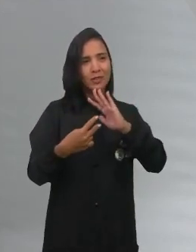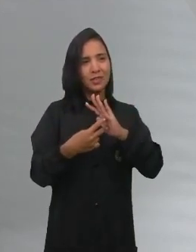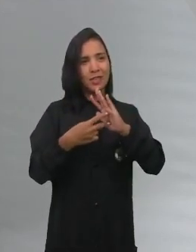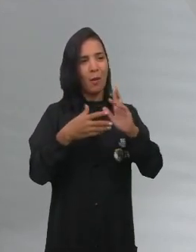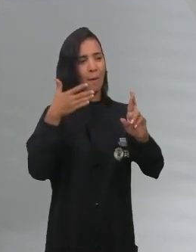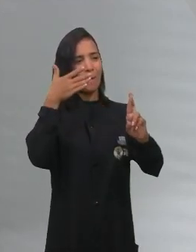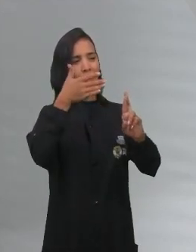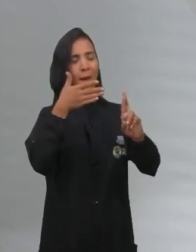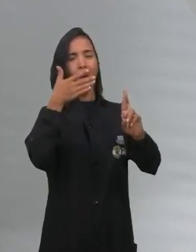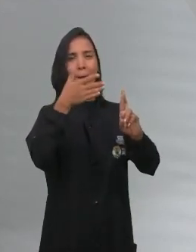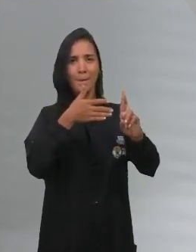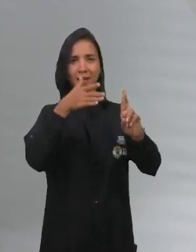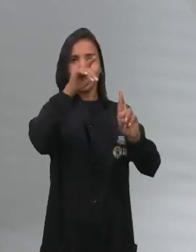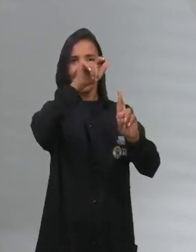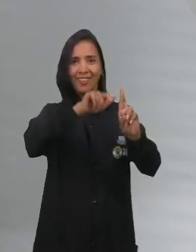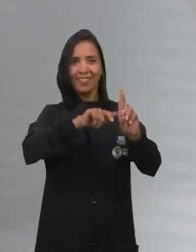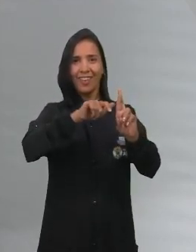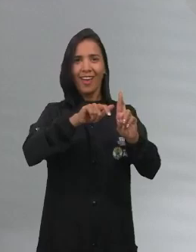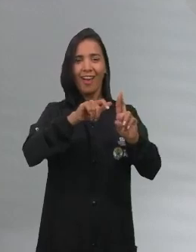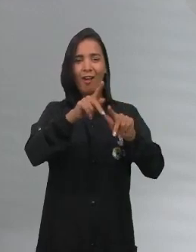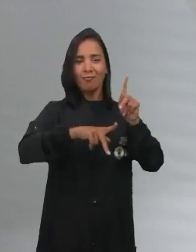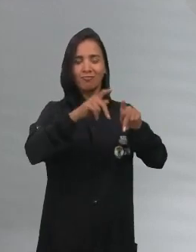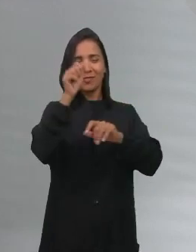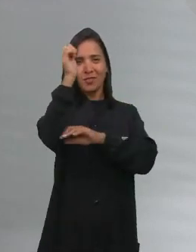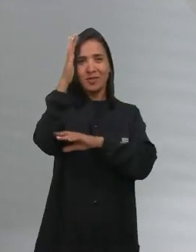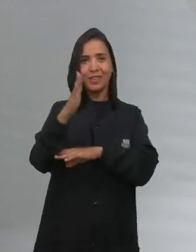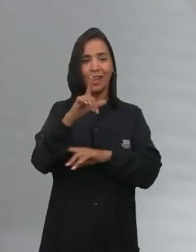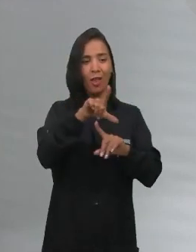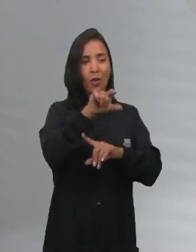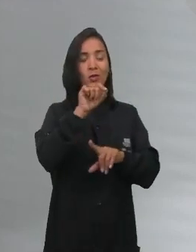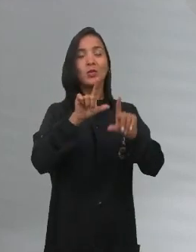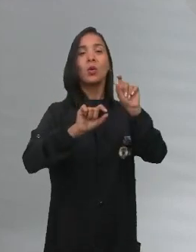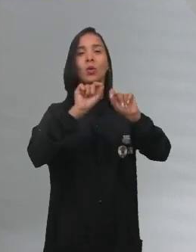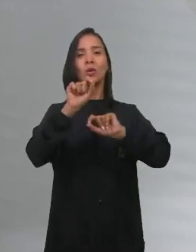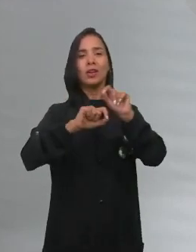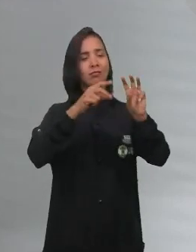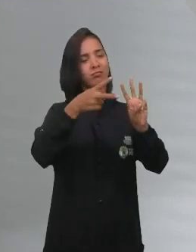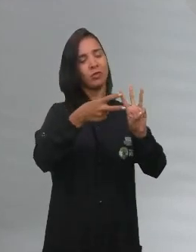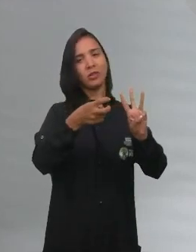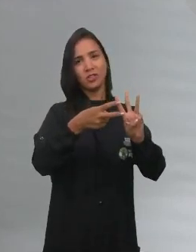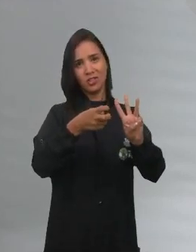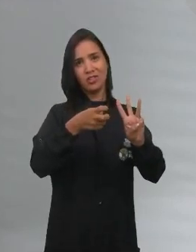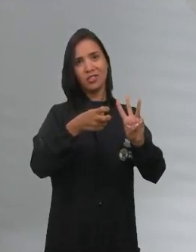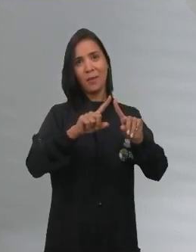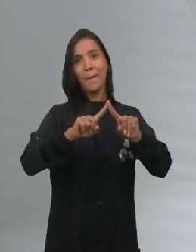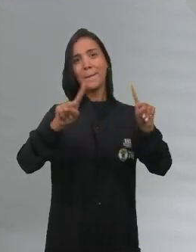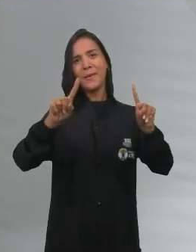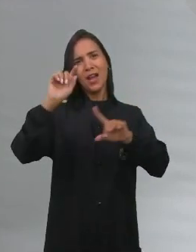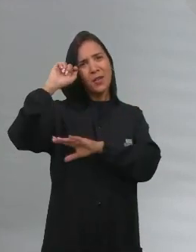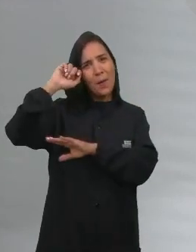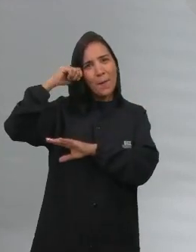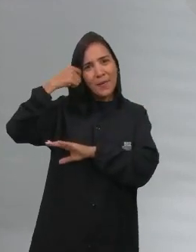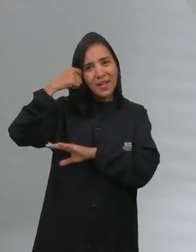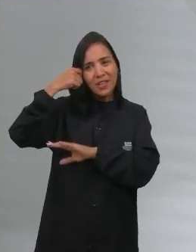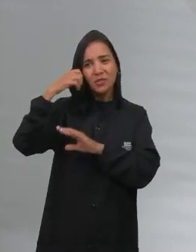o índio, o nativo. E até o momento, o negro não aparece na história. Quando é que ele vai aparecer?